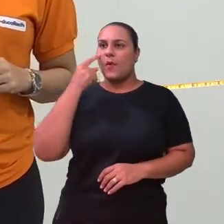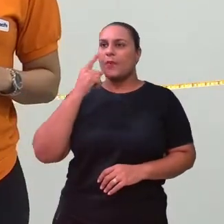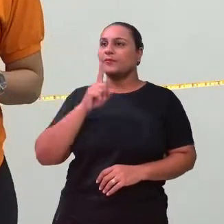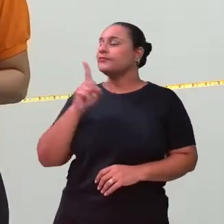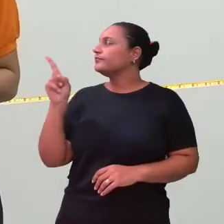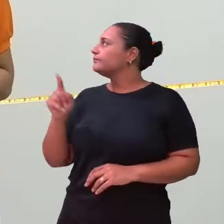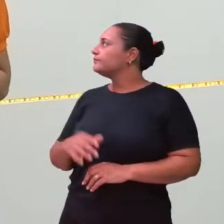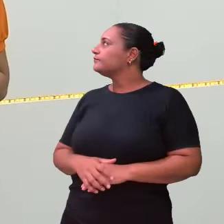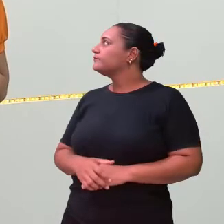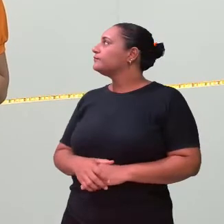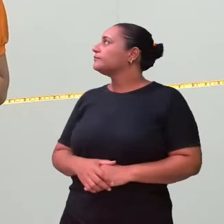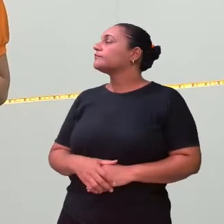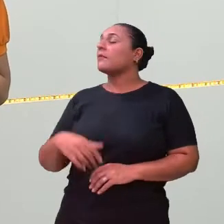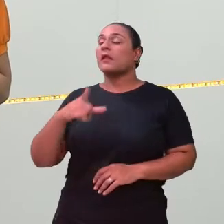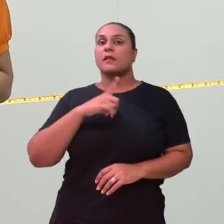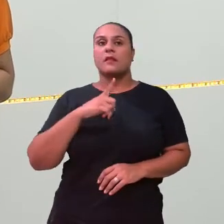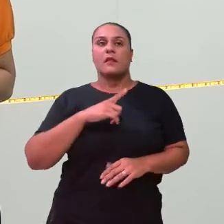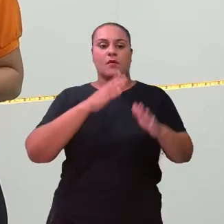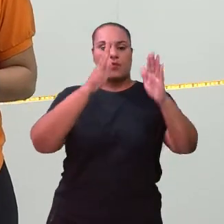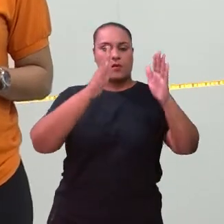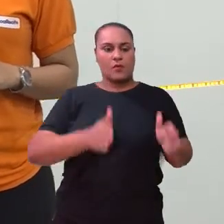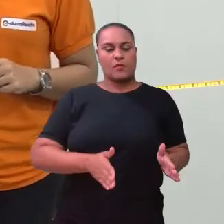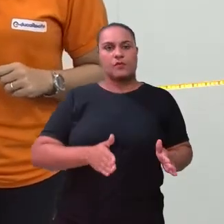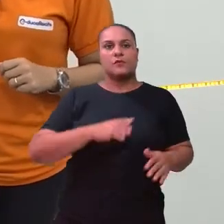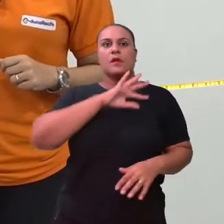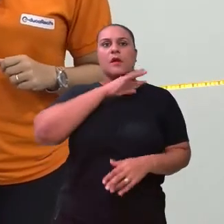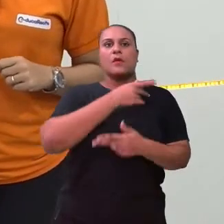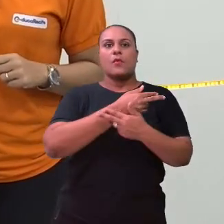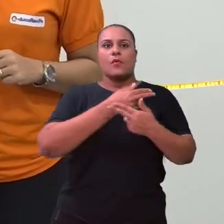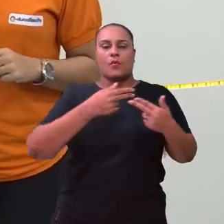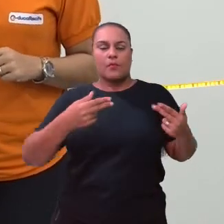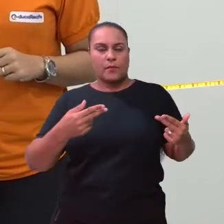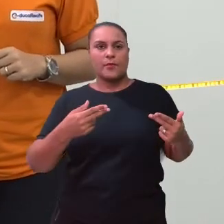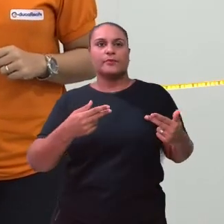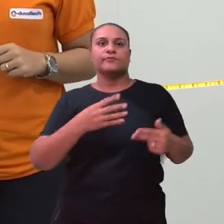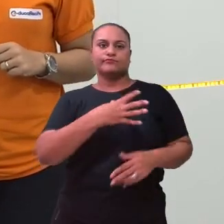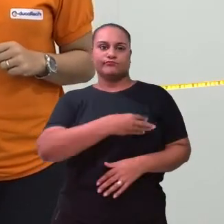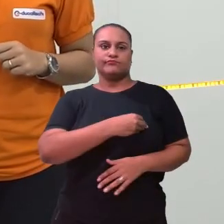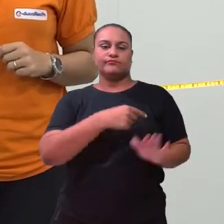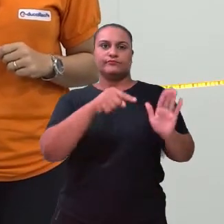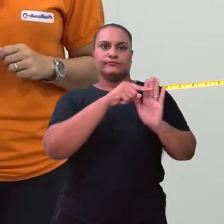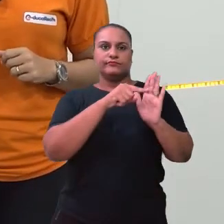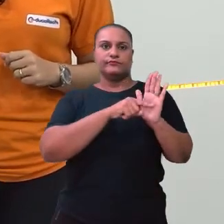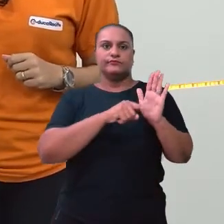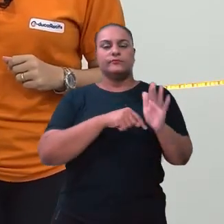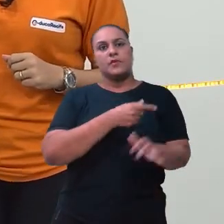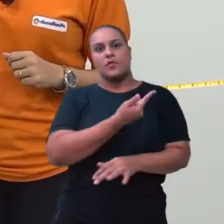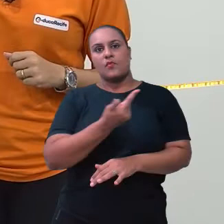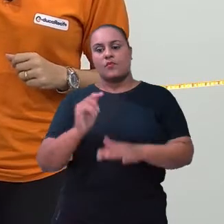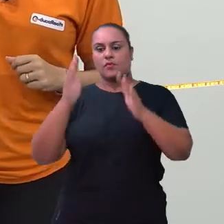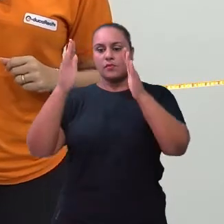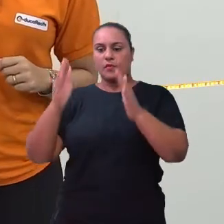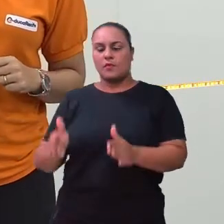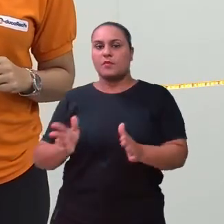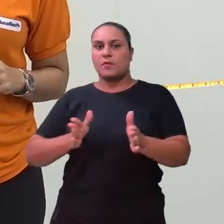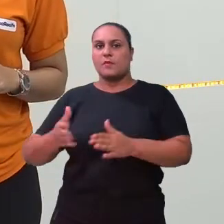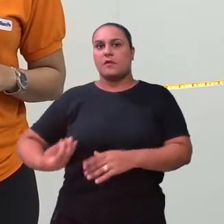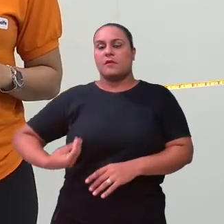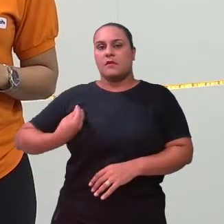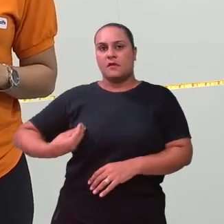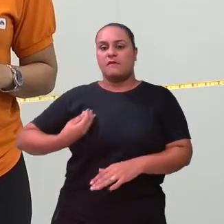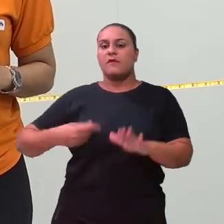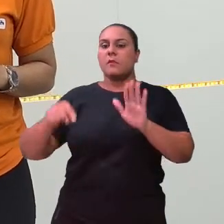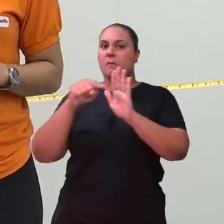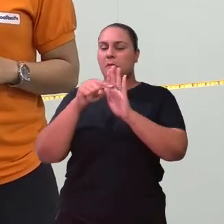tenho uma coluna com mamíferos e aqui nessa outra coluna o tempo de vida. Então, o